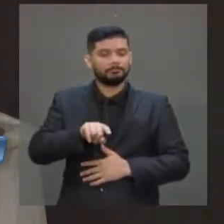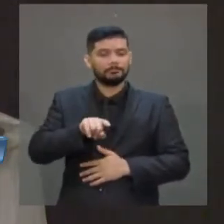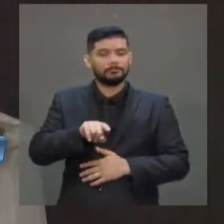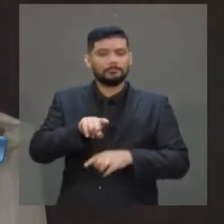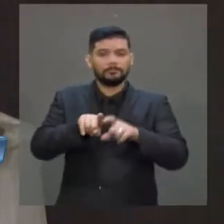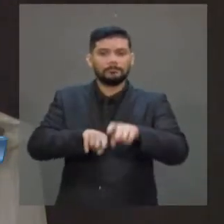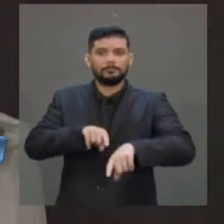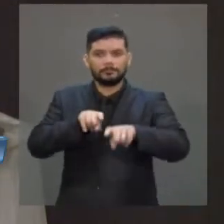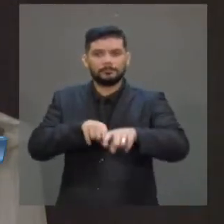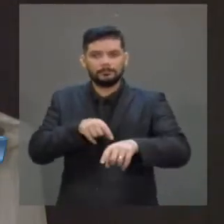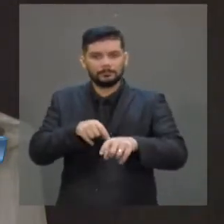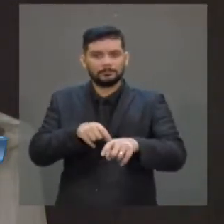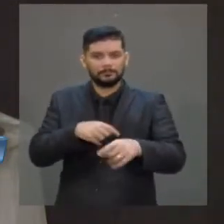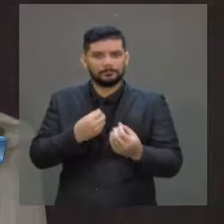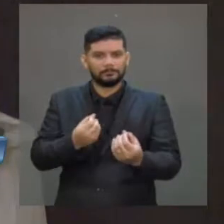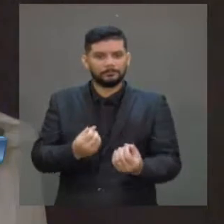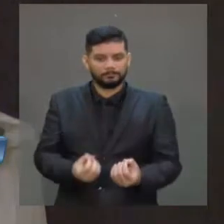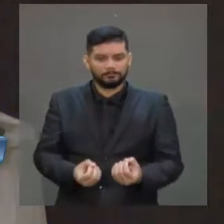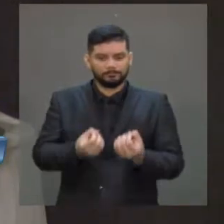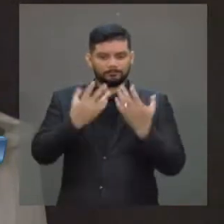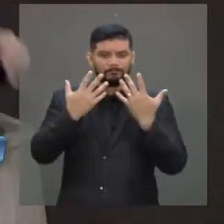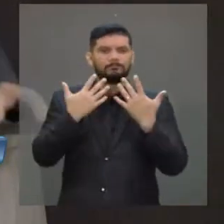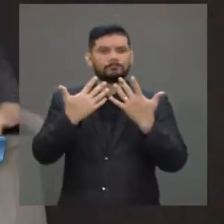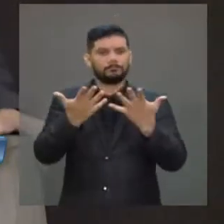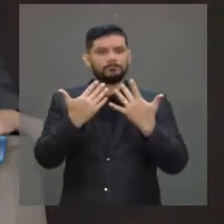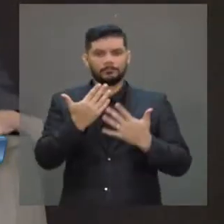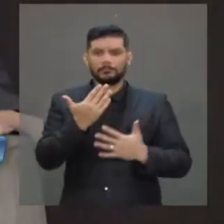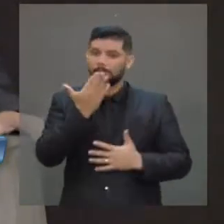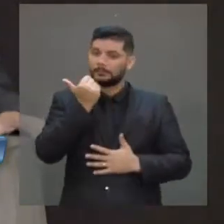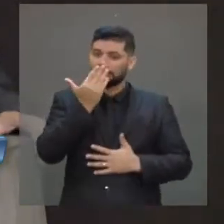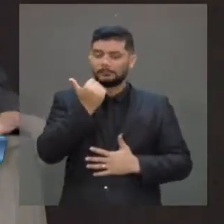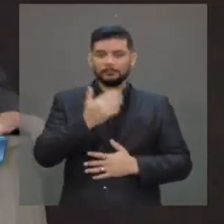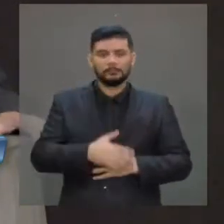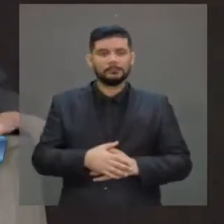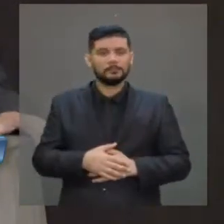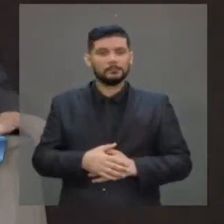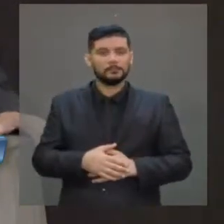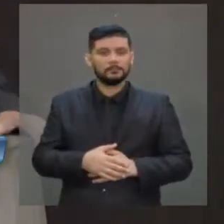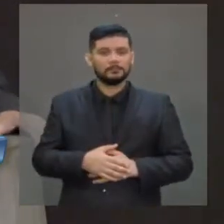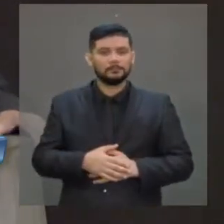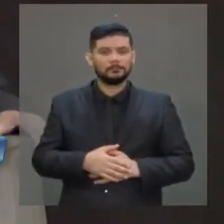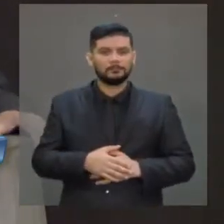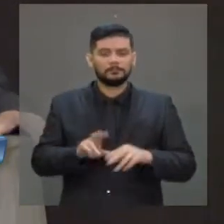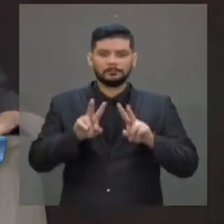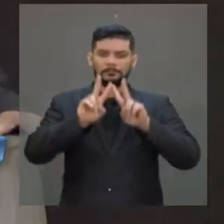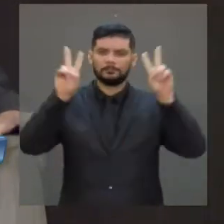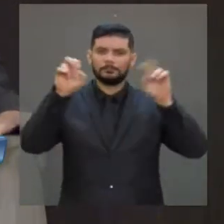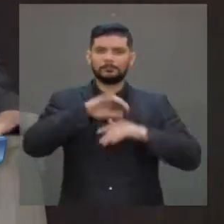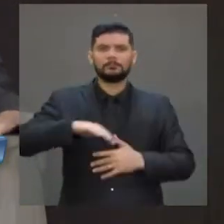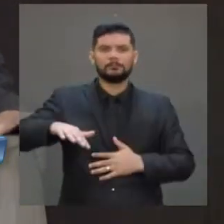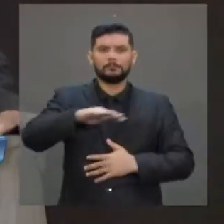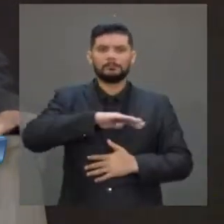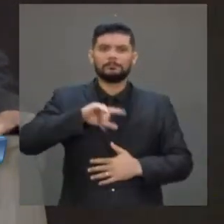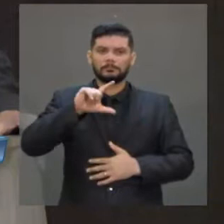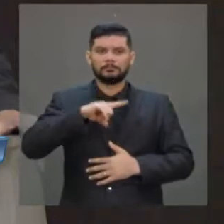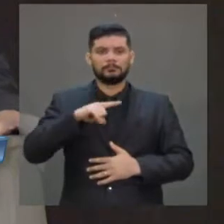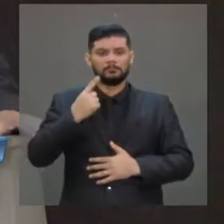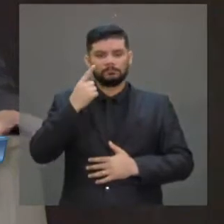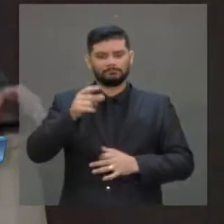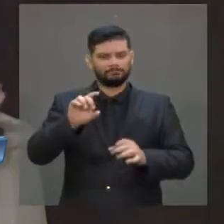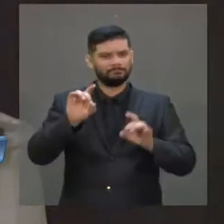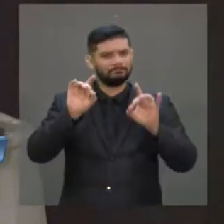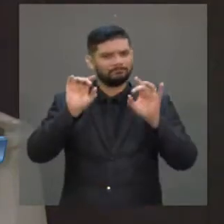alimentos. Portanto, esse é o ambiente geral. Mas eu queria me dedicar a uma questão